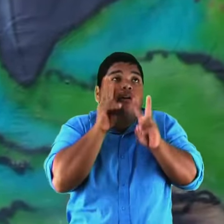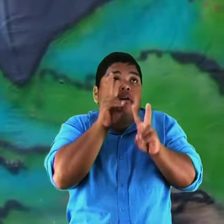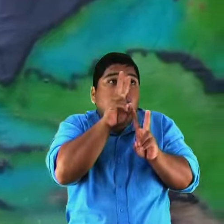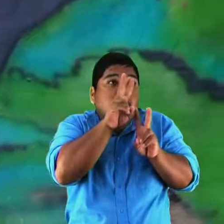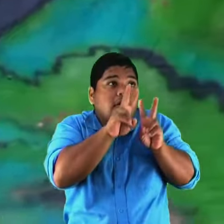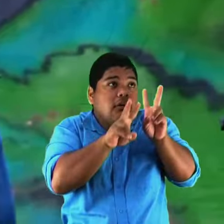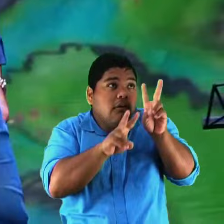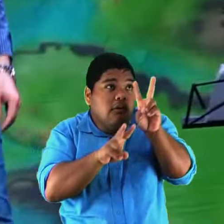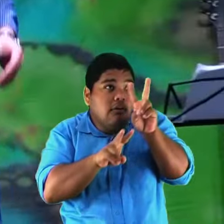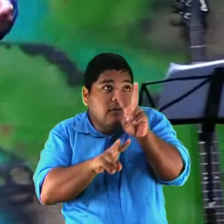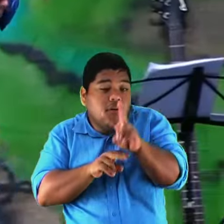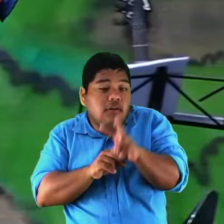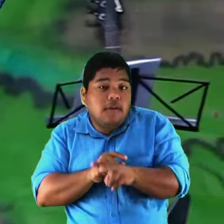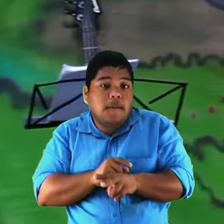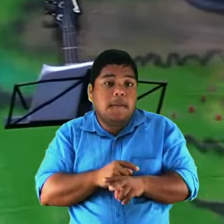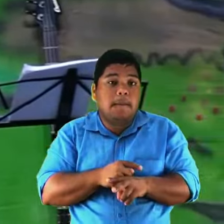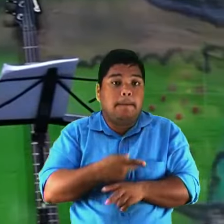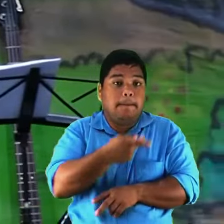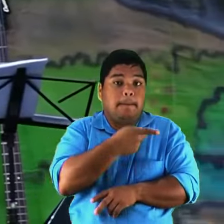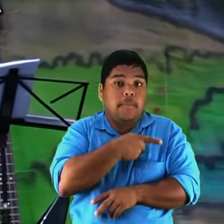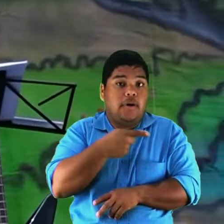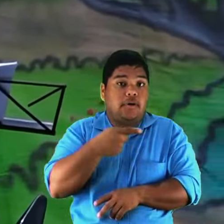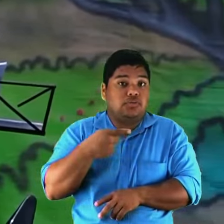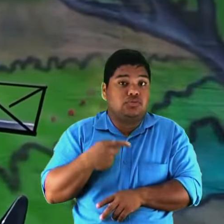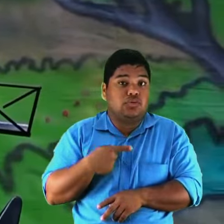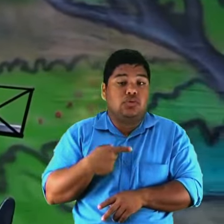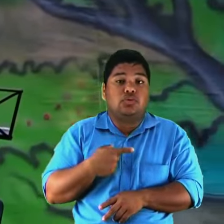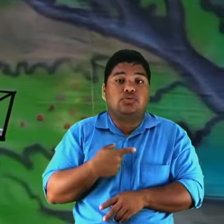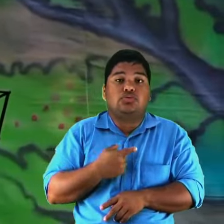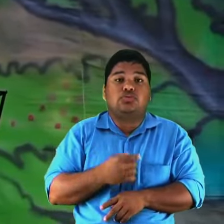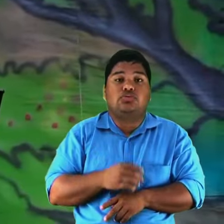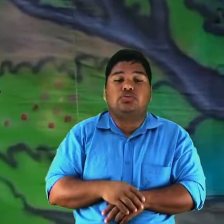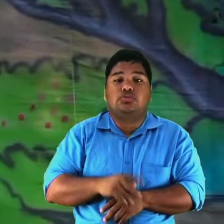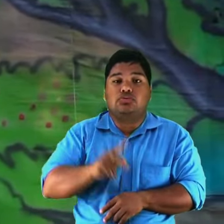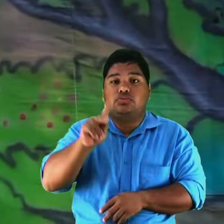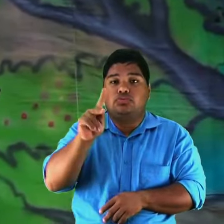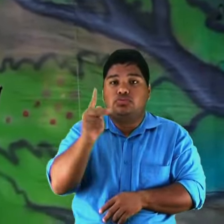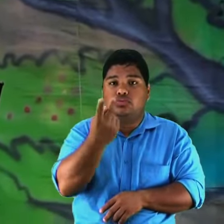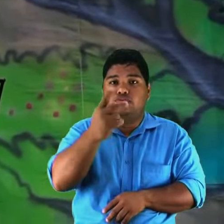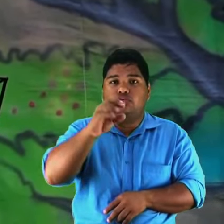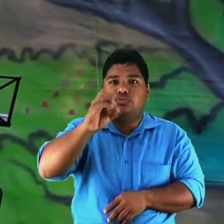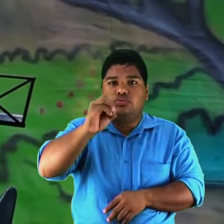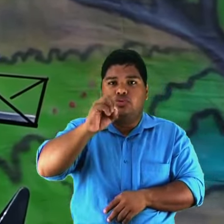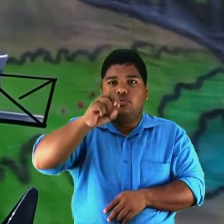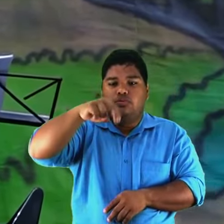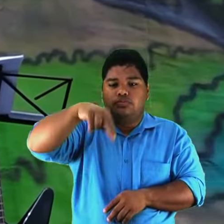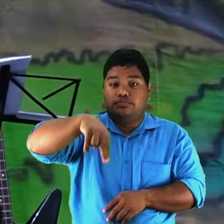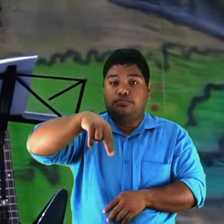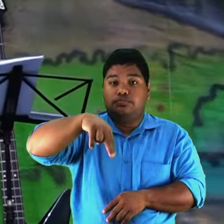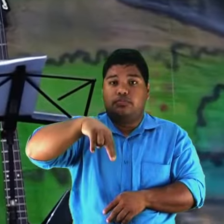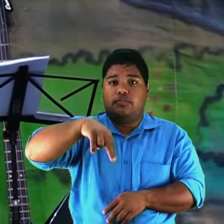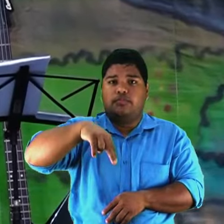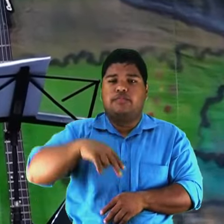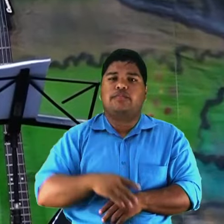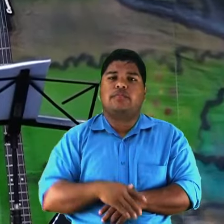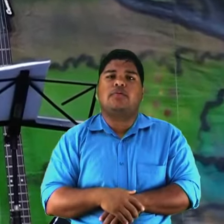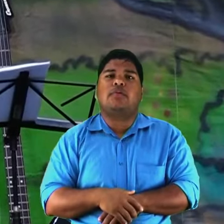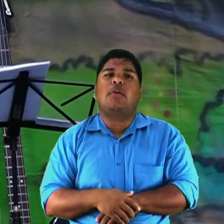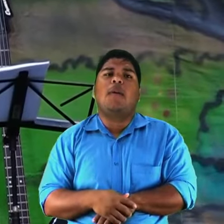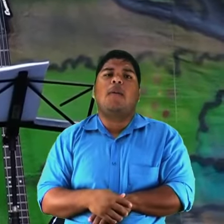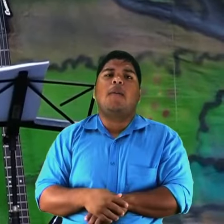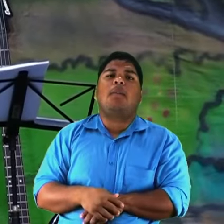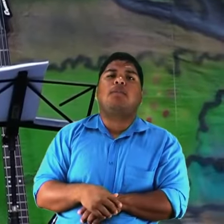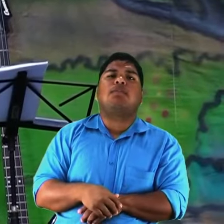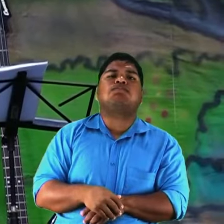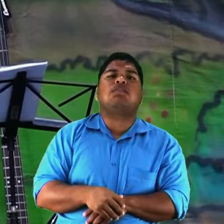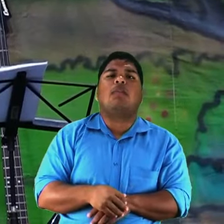O pastor John, a irmã Alta, sempre o pastor Davi contava que, enquanto os